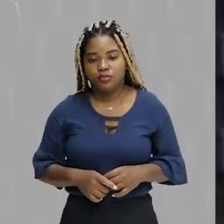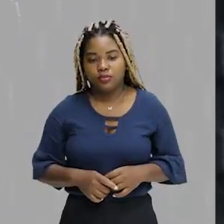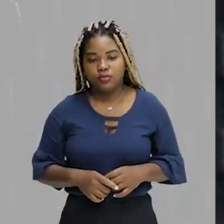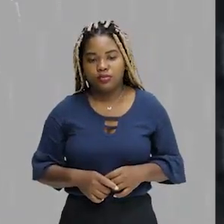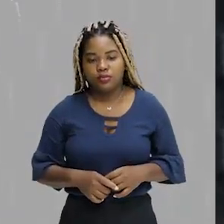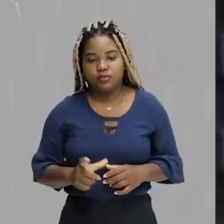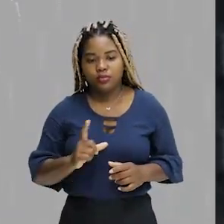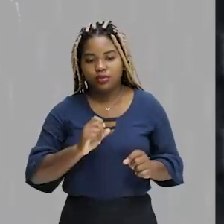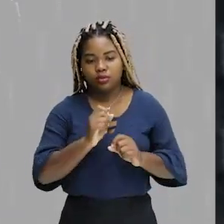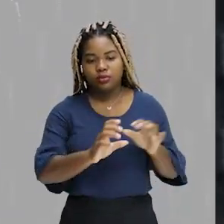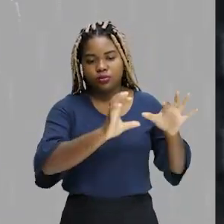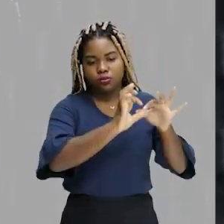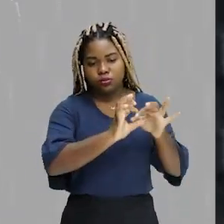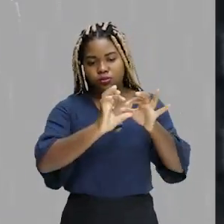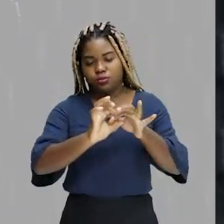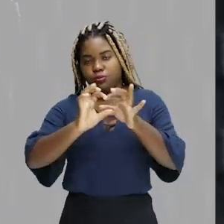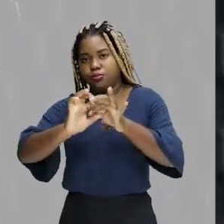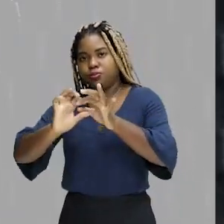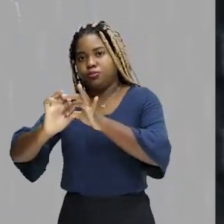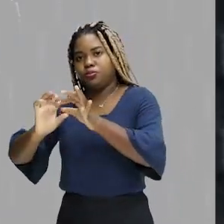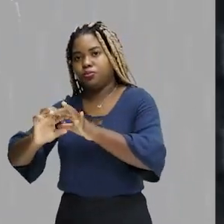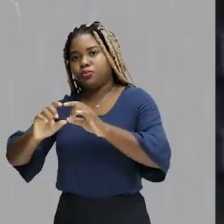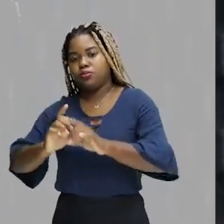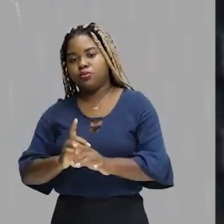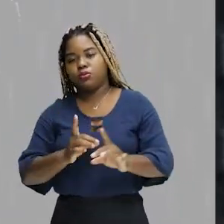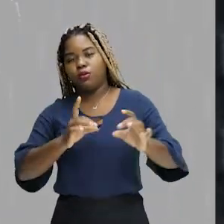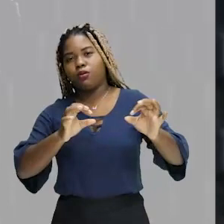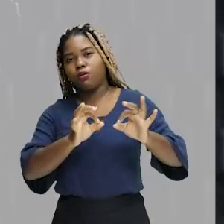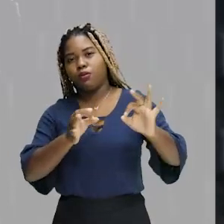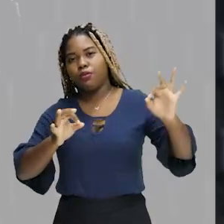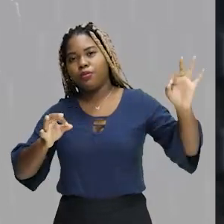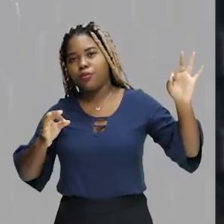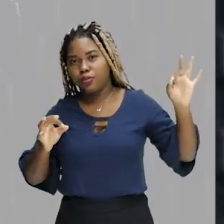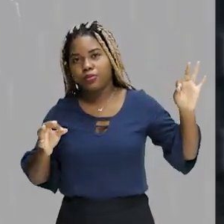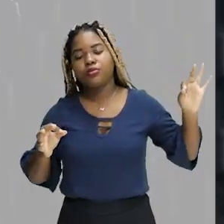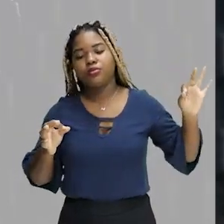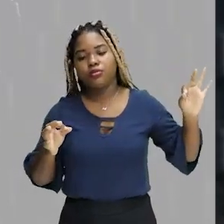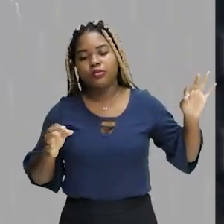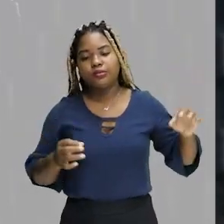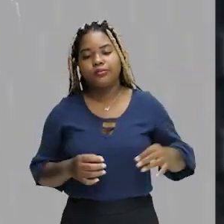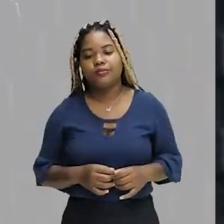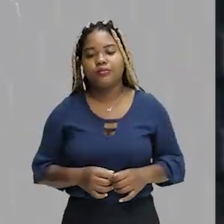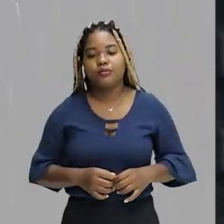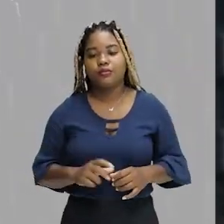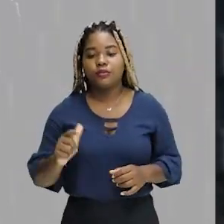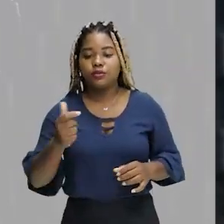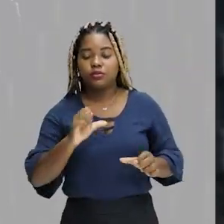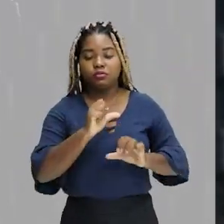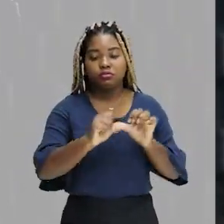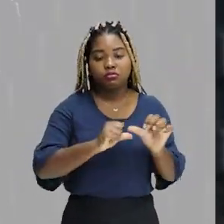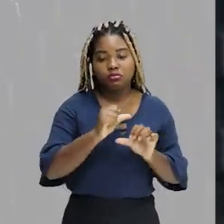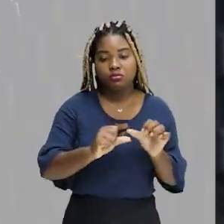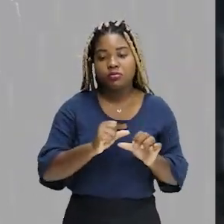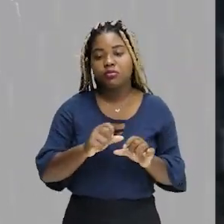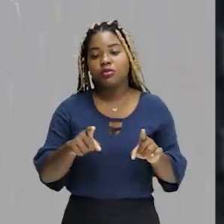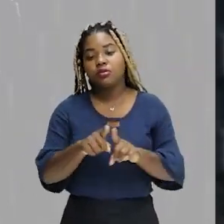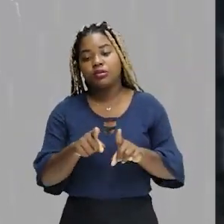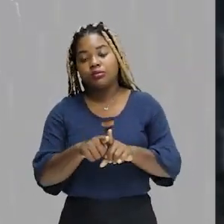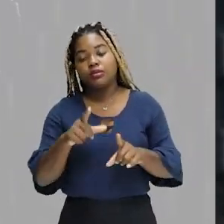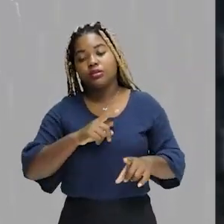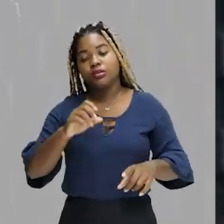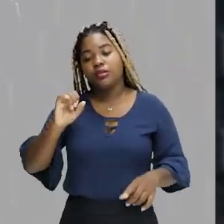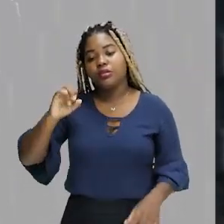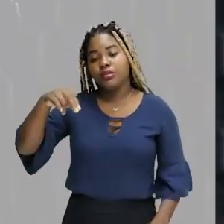de uma cadeia carbônica longa, sem ramificações, e a presença de